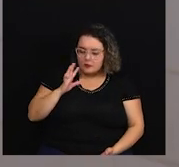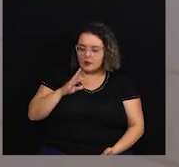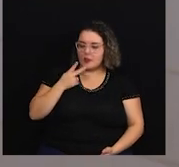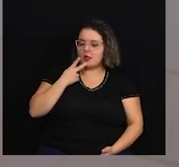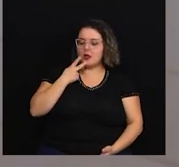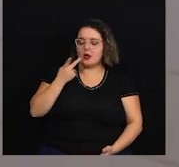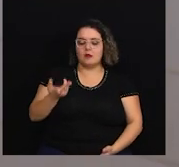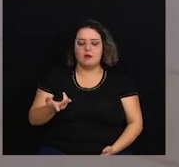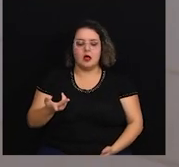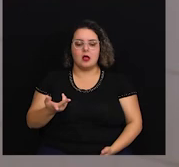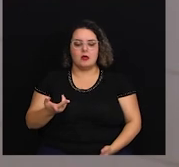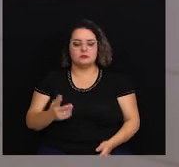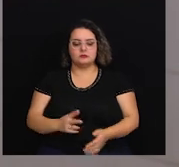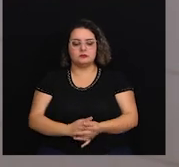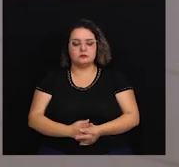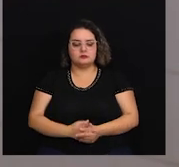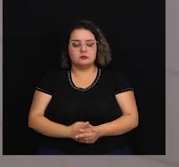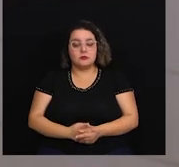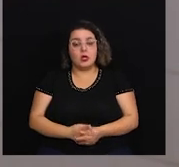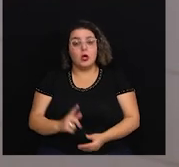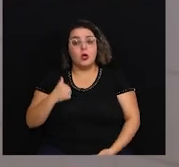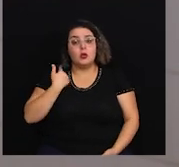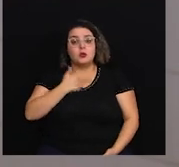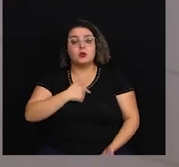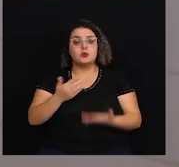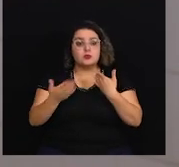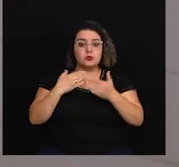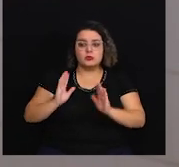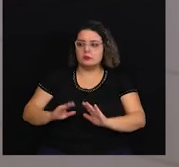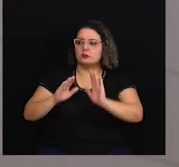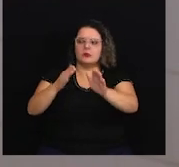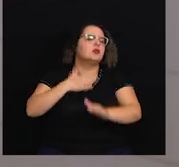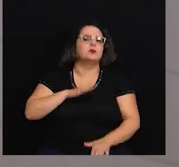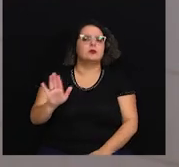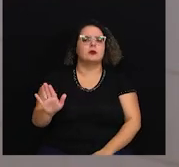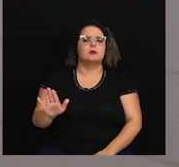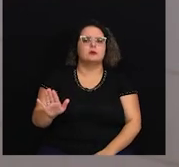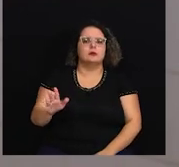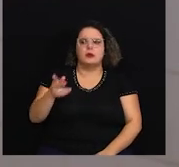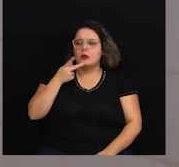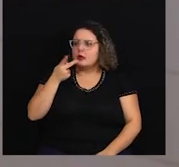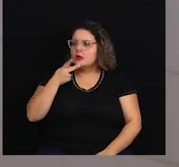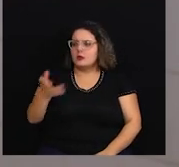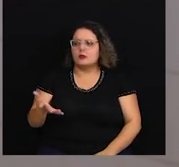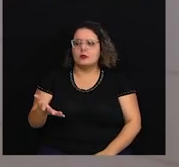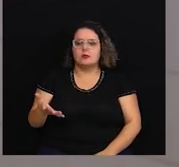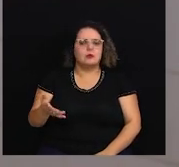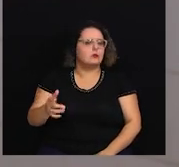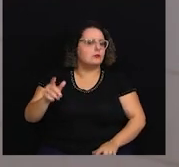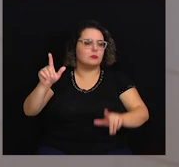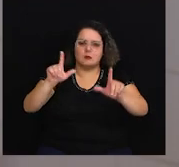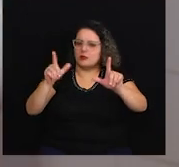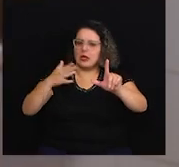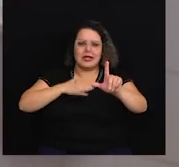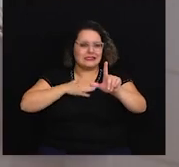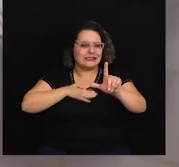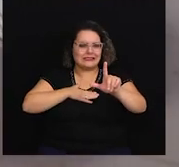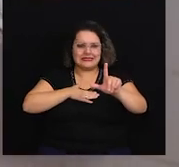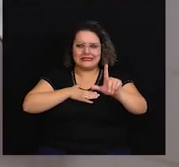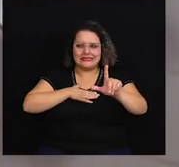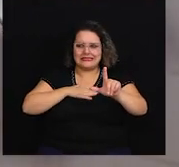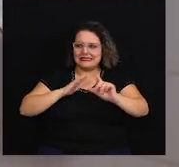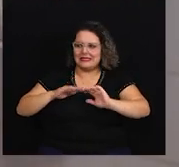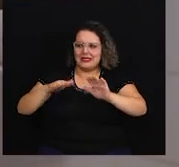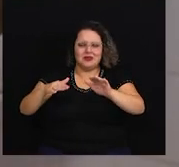falo assim e nós vamos conversar de basquete não gosto vamos falar eu não assisto o jogo mesmo eu tenho uma